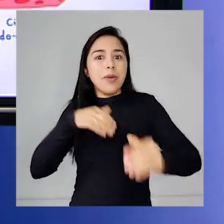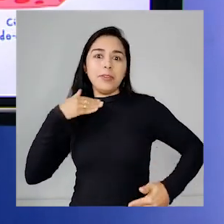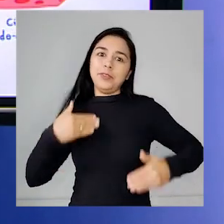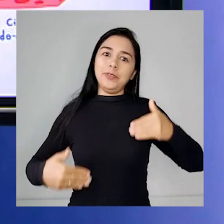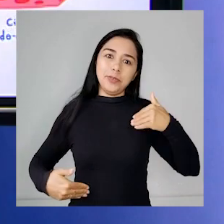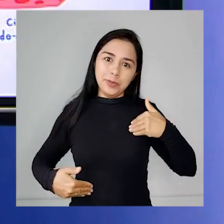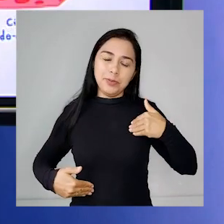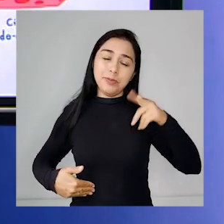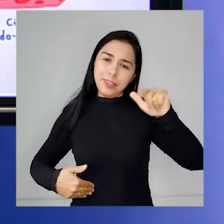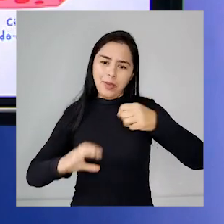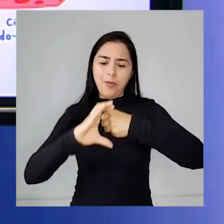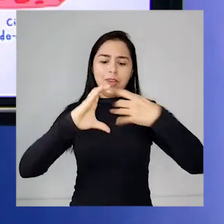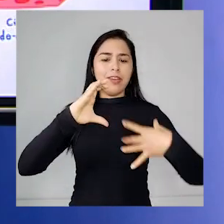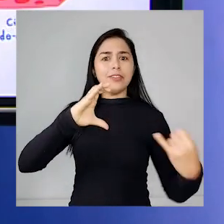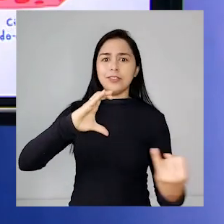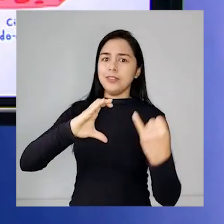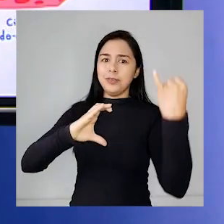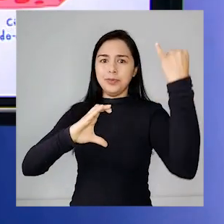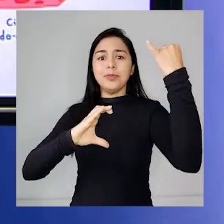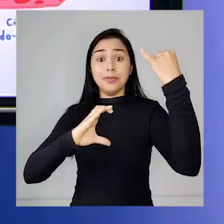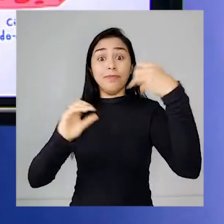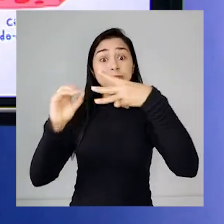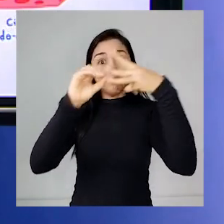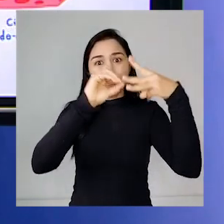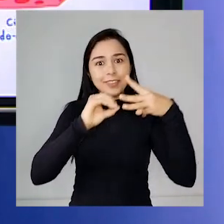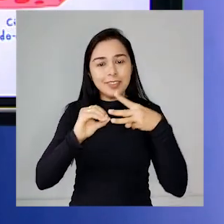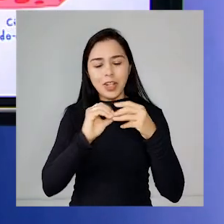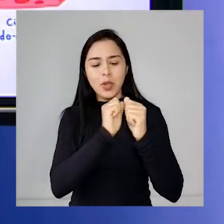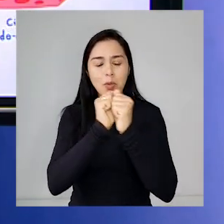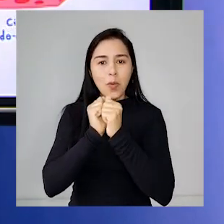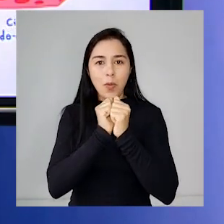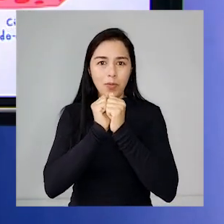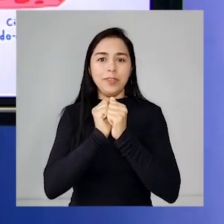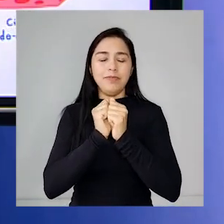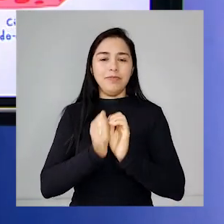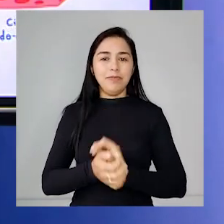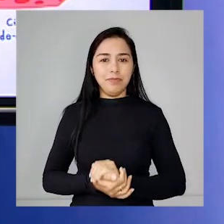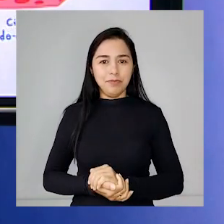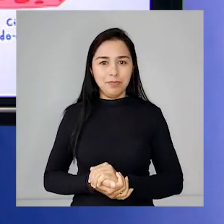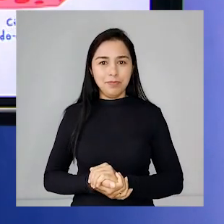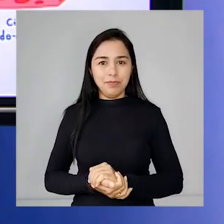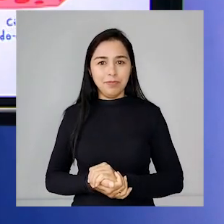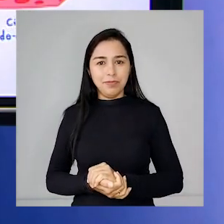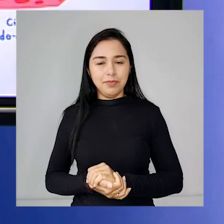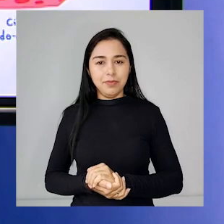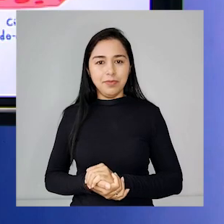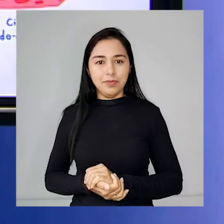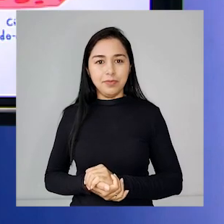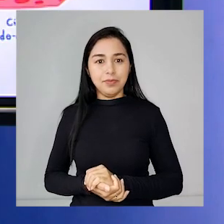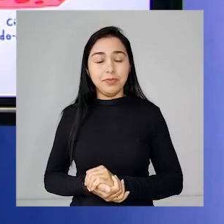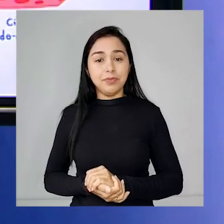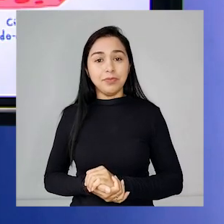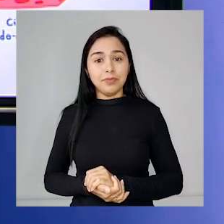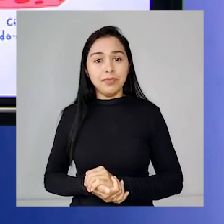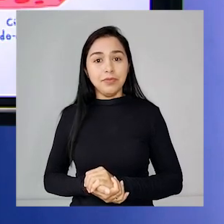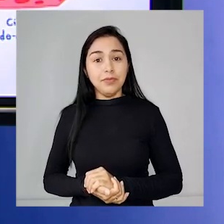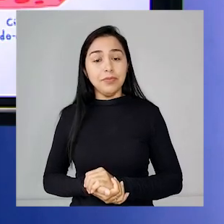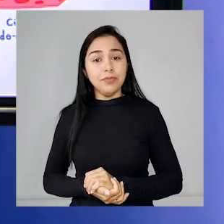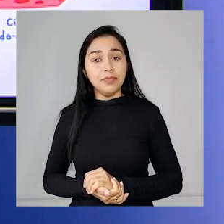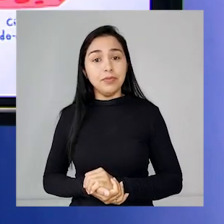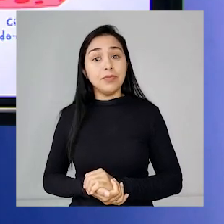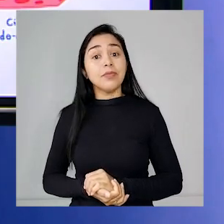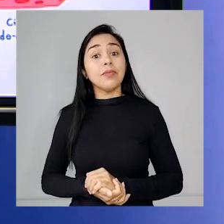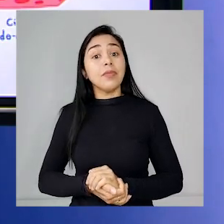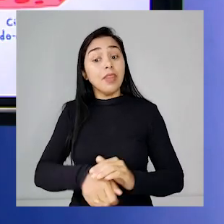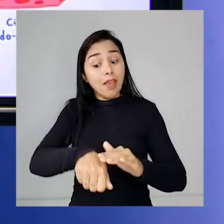característica do tecido epitelial: células bem unidas, sem espaços entre elas. Também fazem